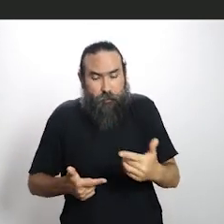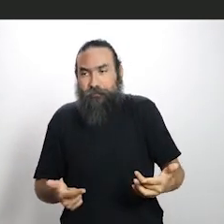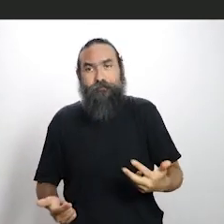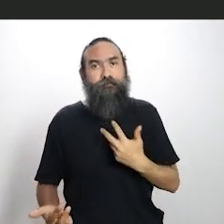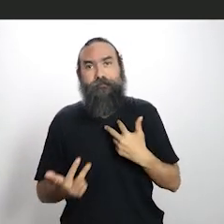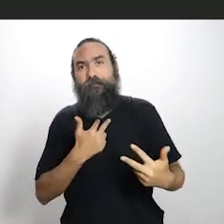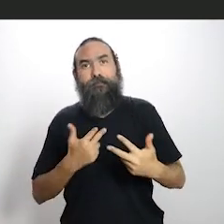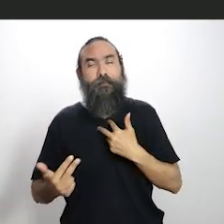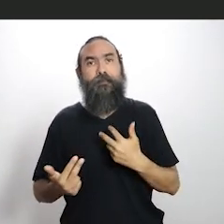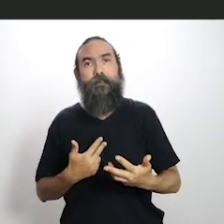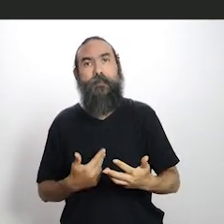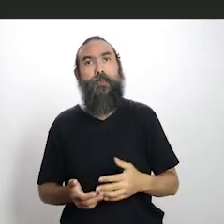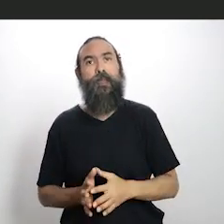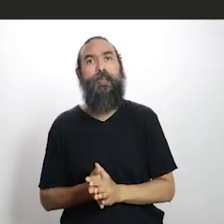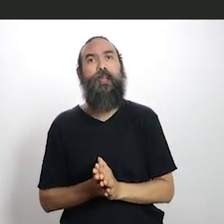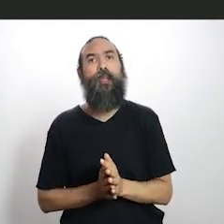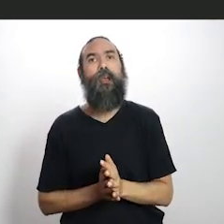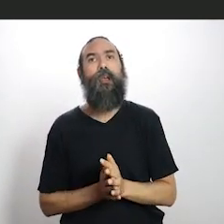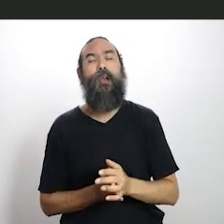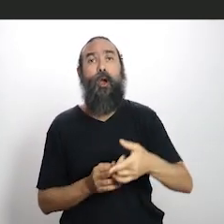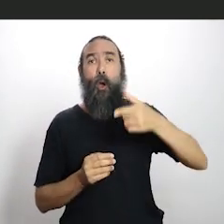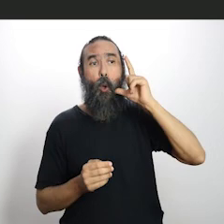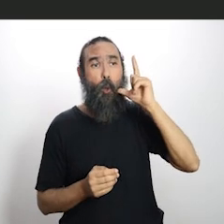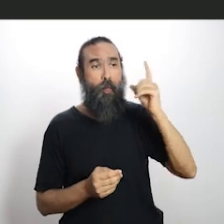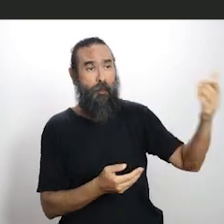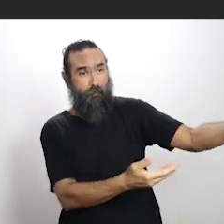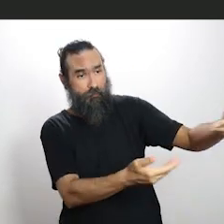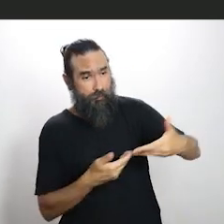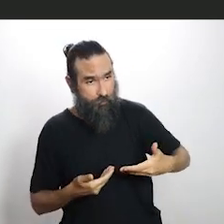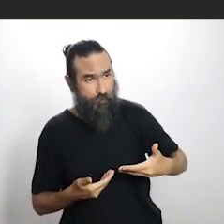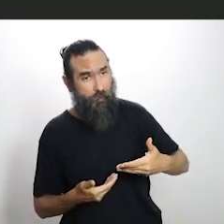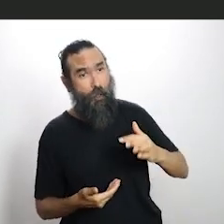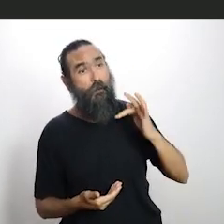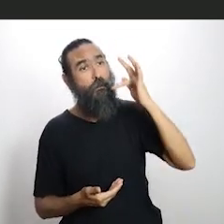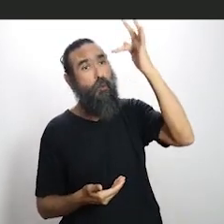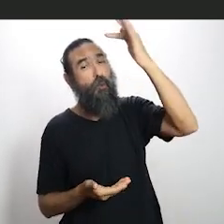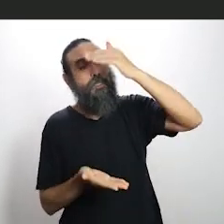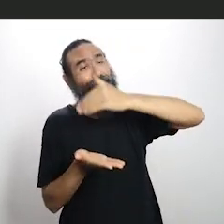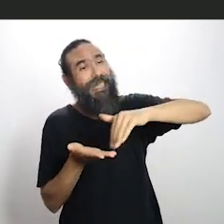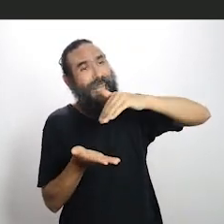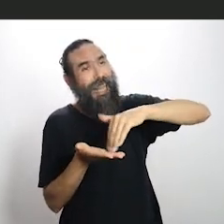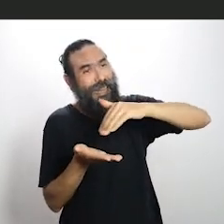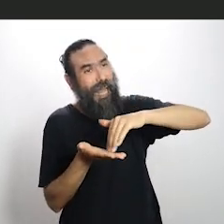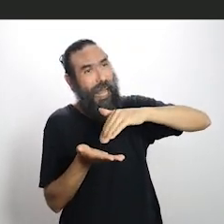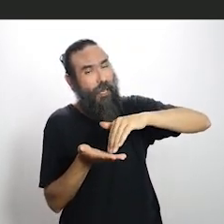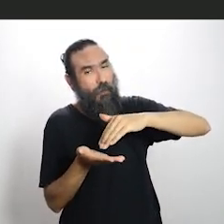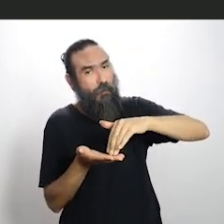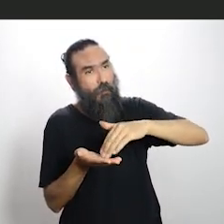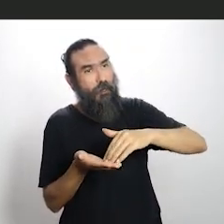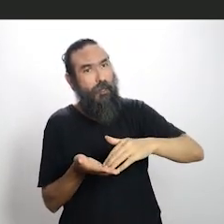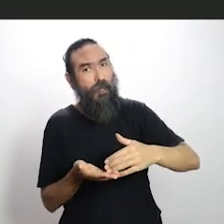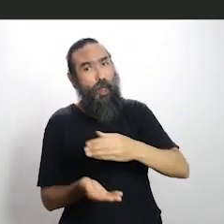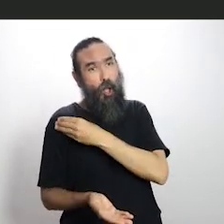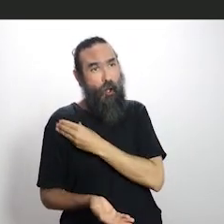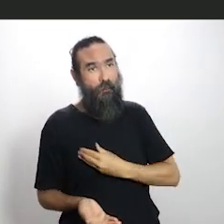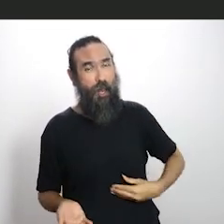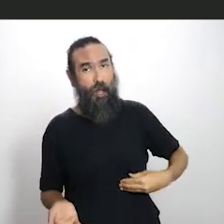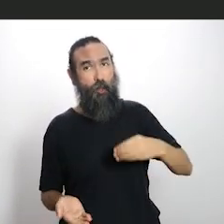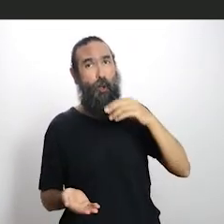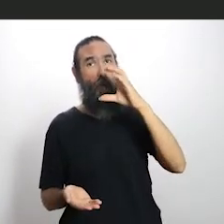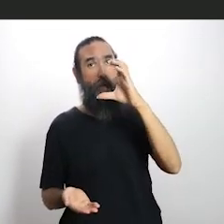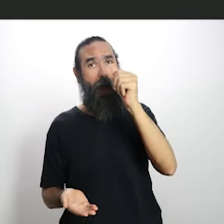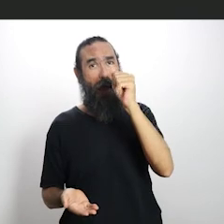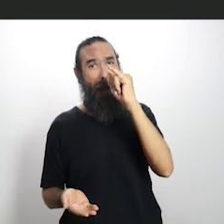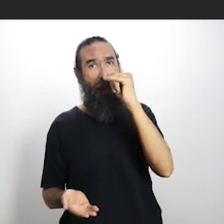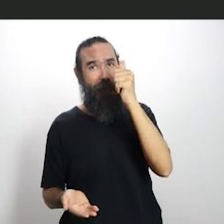fiquei sabendo que você fará parte desse time lá confesso que tentei trazê-lo para a secretaria quando eu sumi